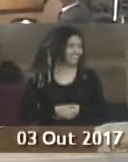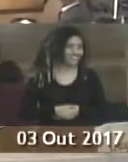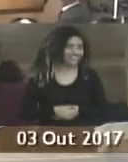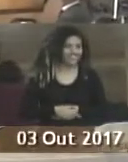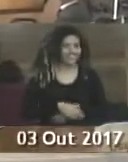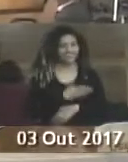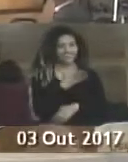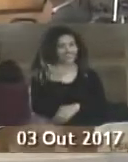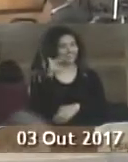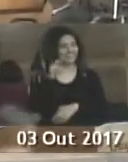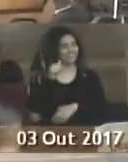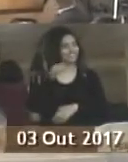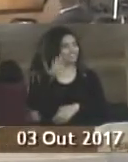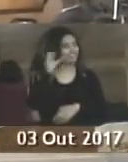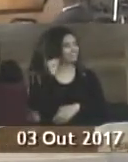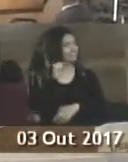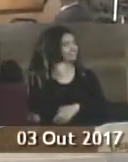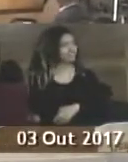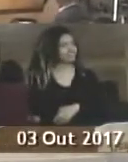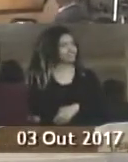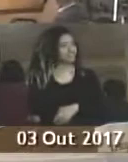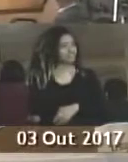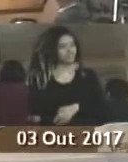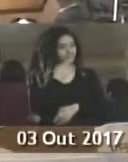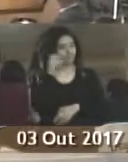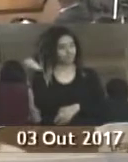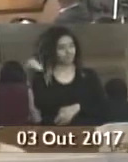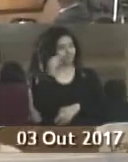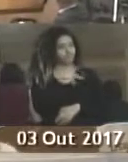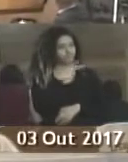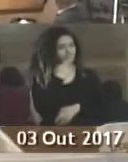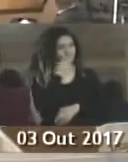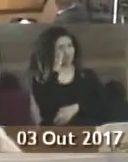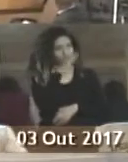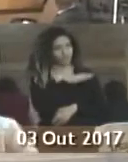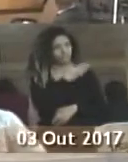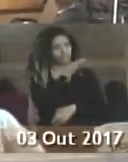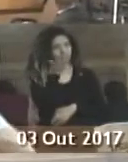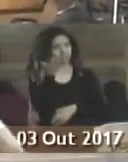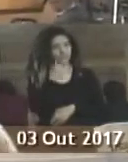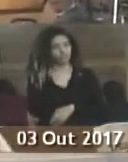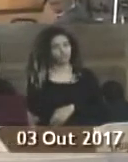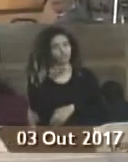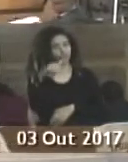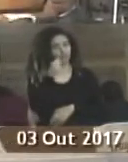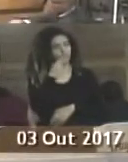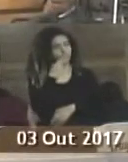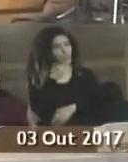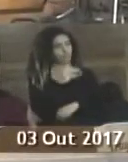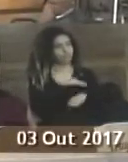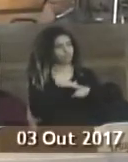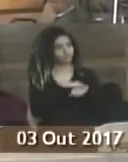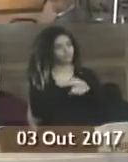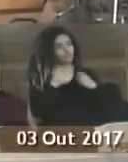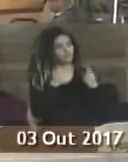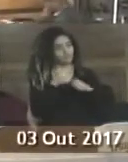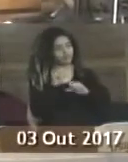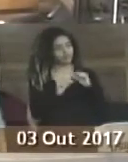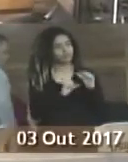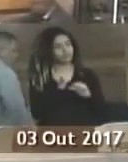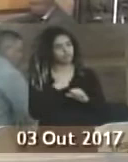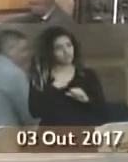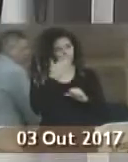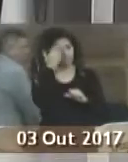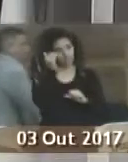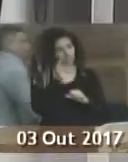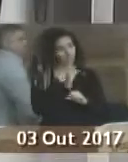boca, mesmo que me doa o coração, é tacar pedra em vocês. Só mais de chamar e falar, olha, nós temos que mudar. Eu sei